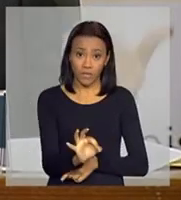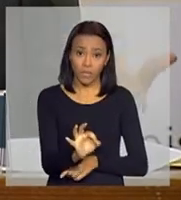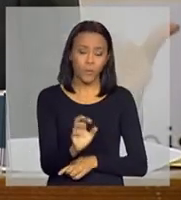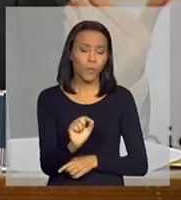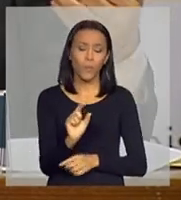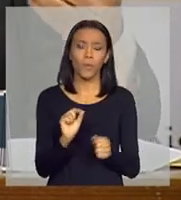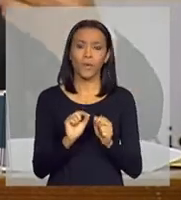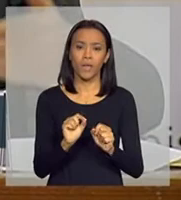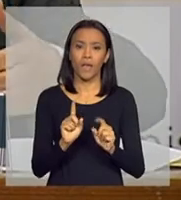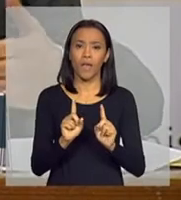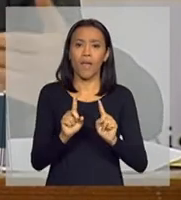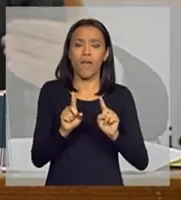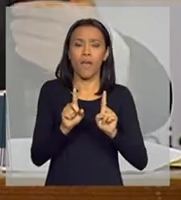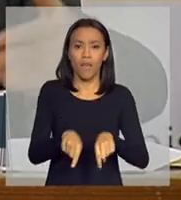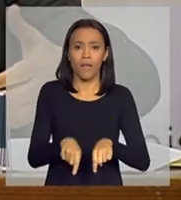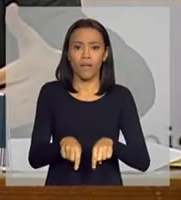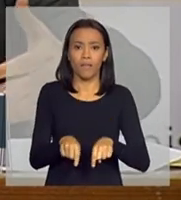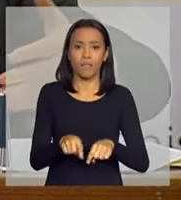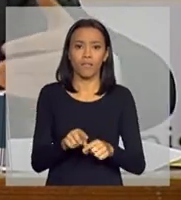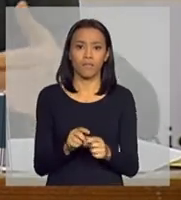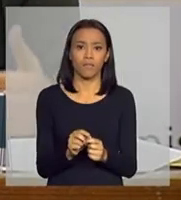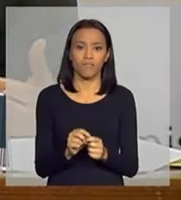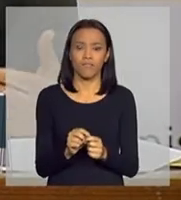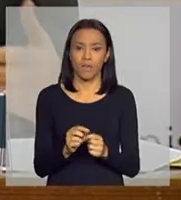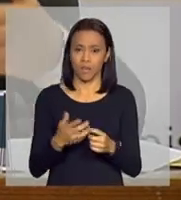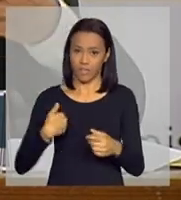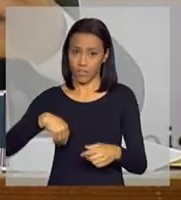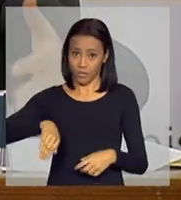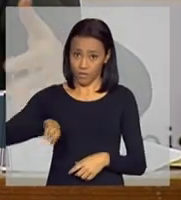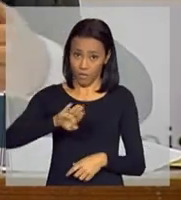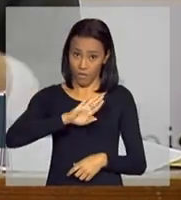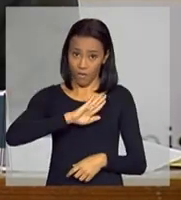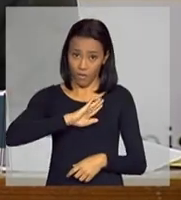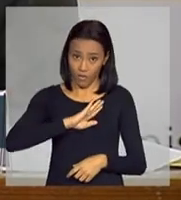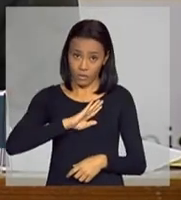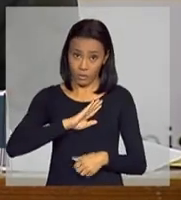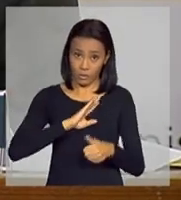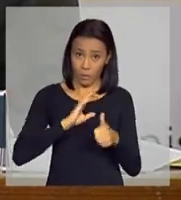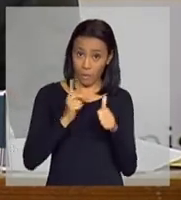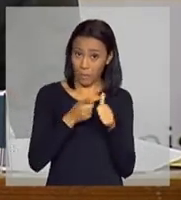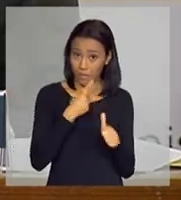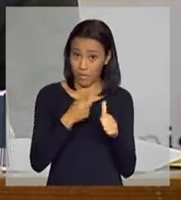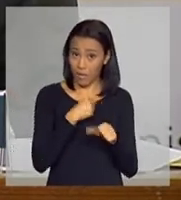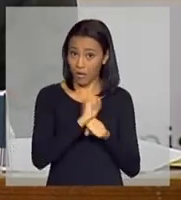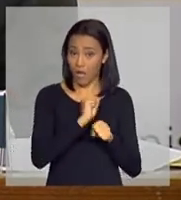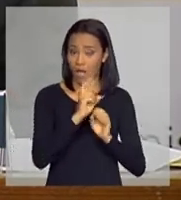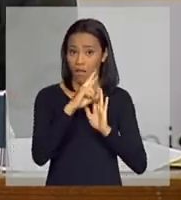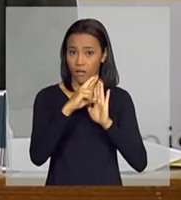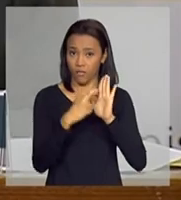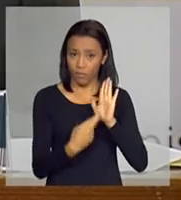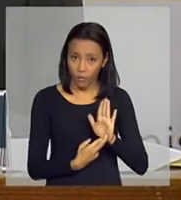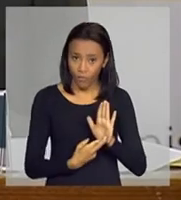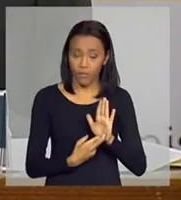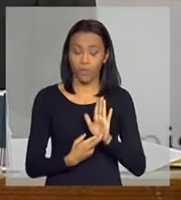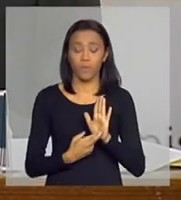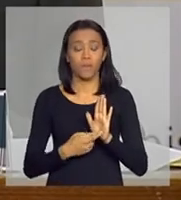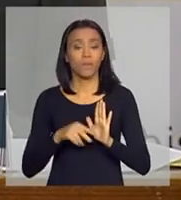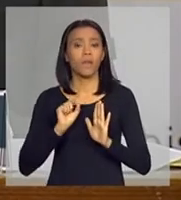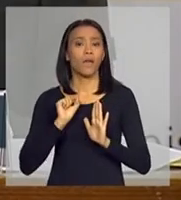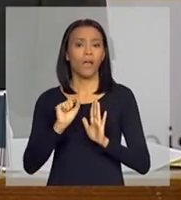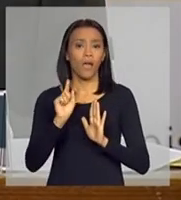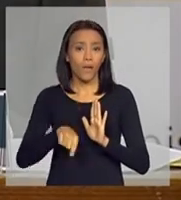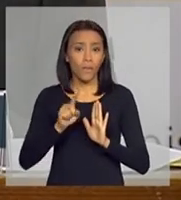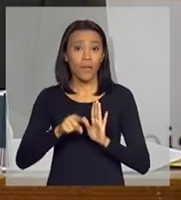projeção que já faltou Mas está faltando o primeiro relatório ela é